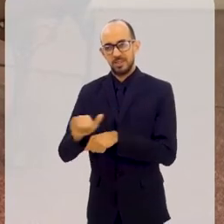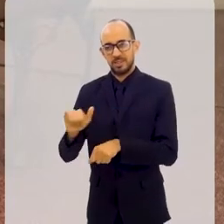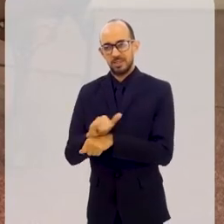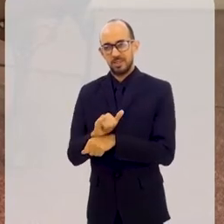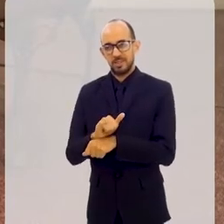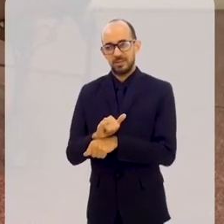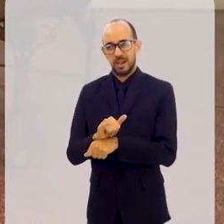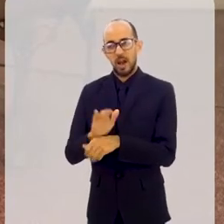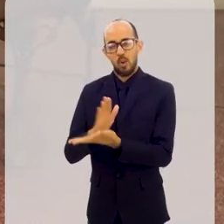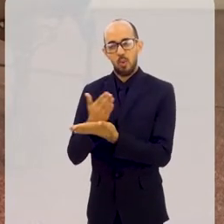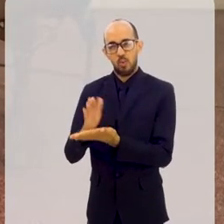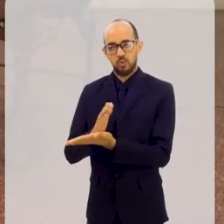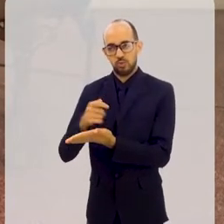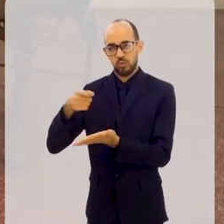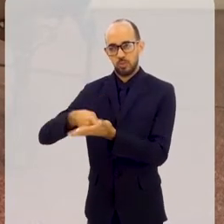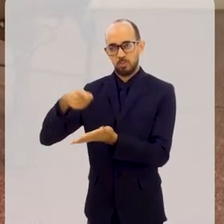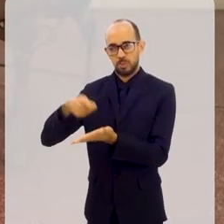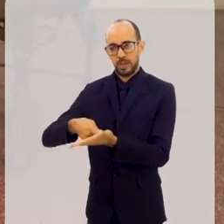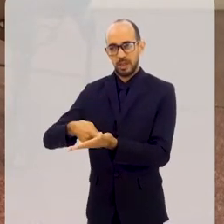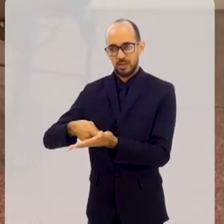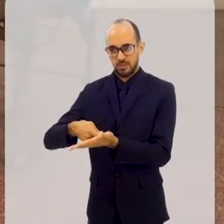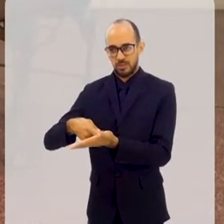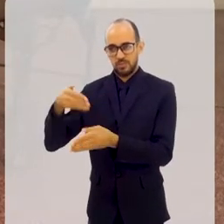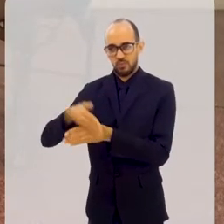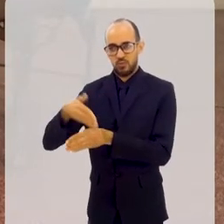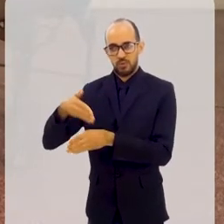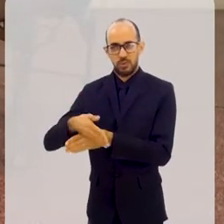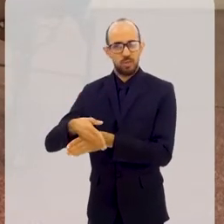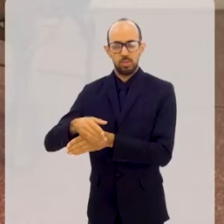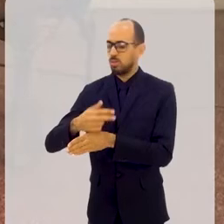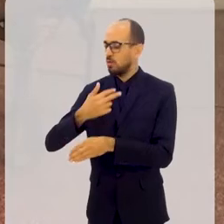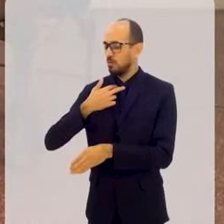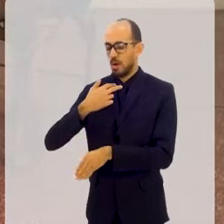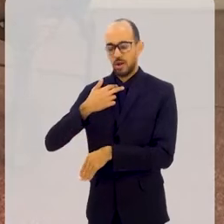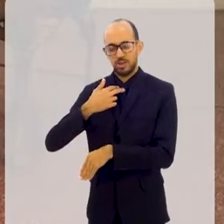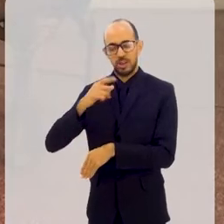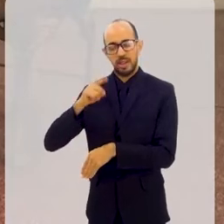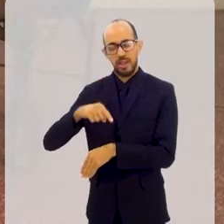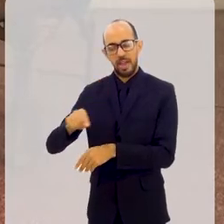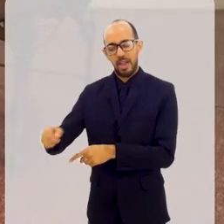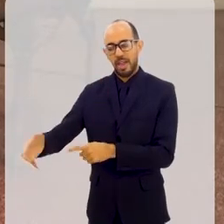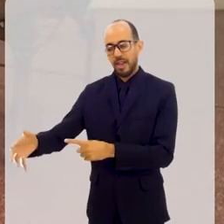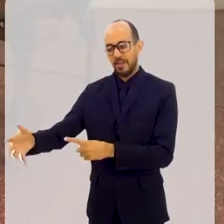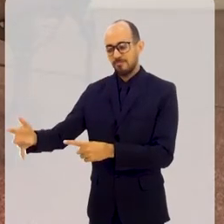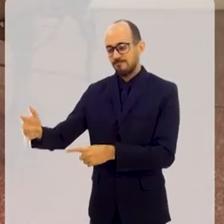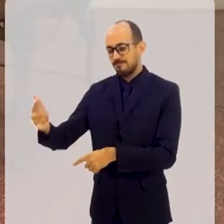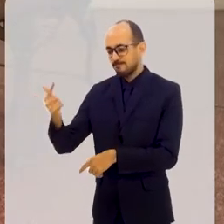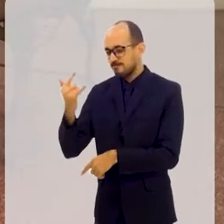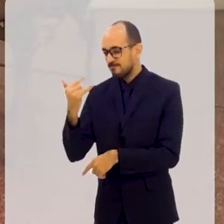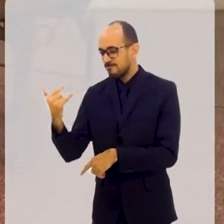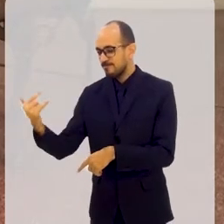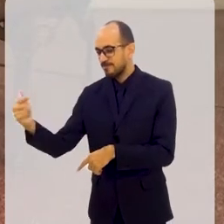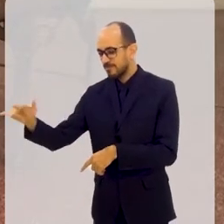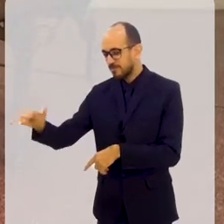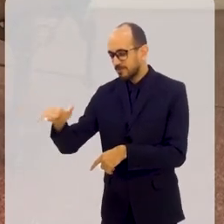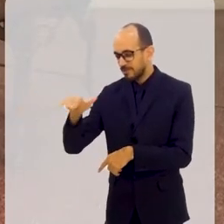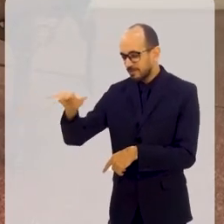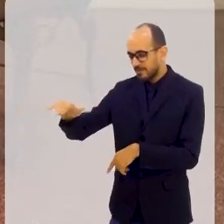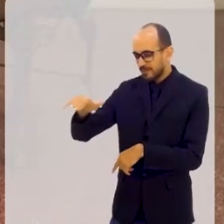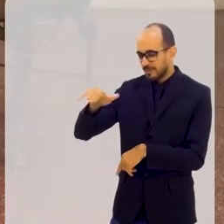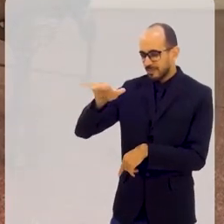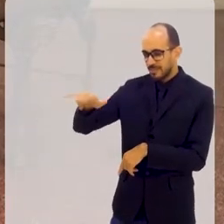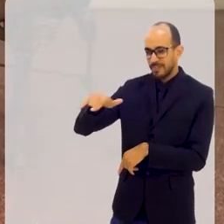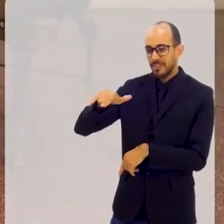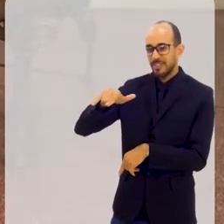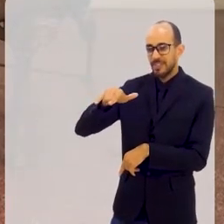de obrigar a criança tem que conquistá-los e conquistar com ele conquistar isso